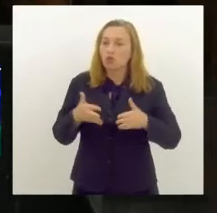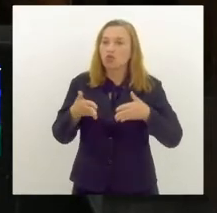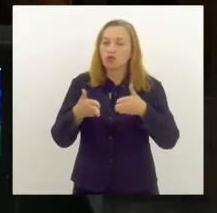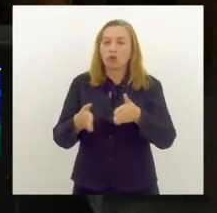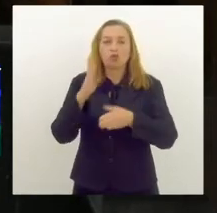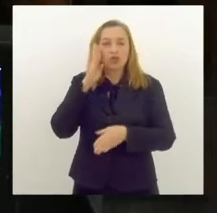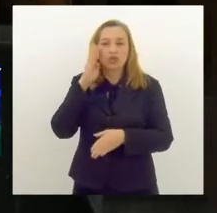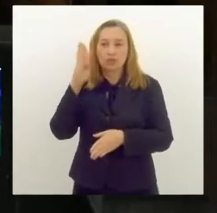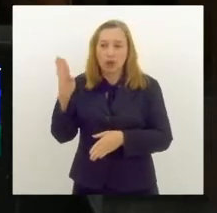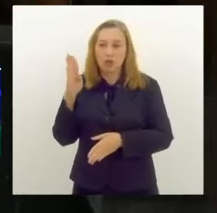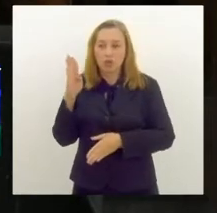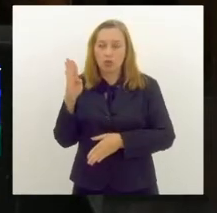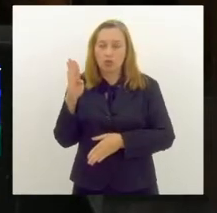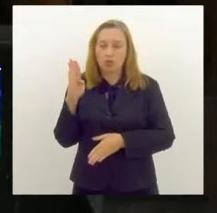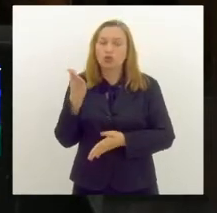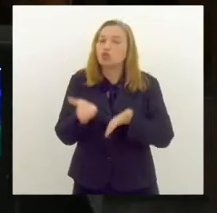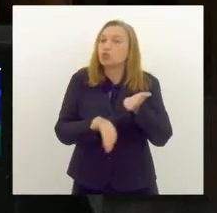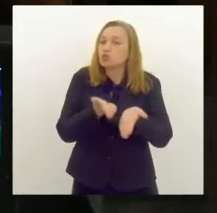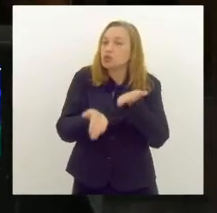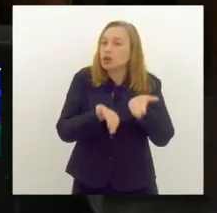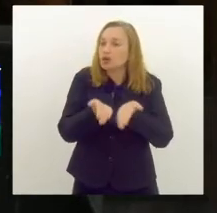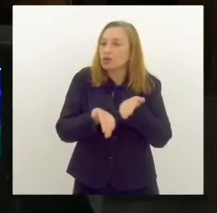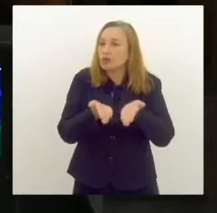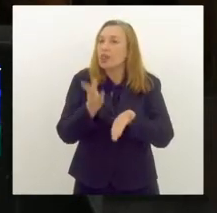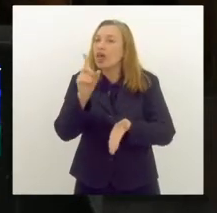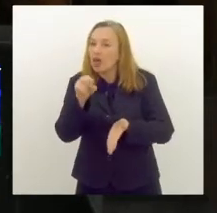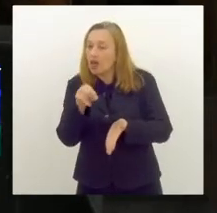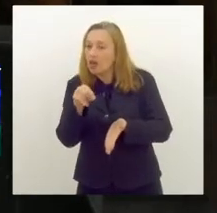central do cuidado é